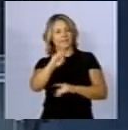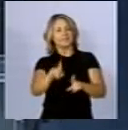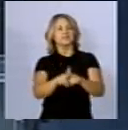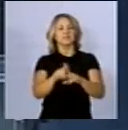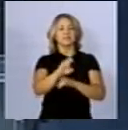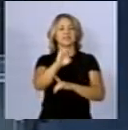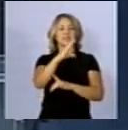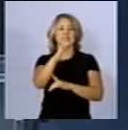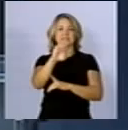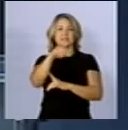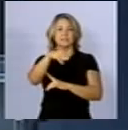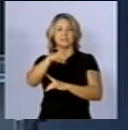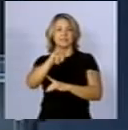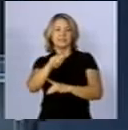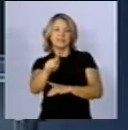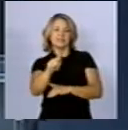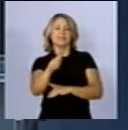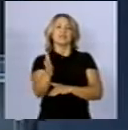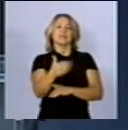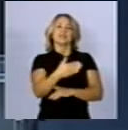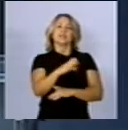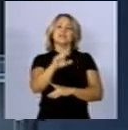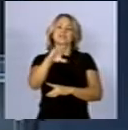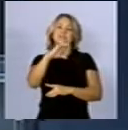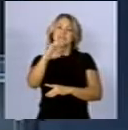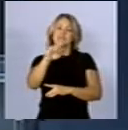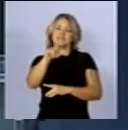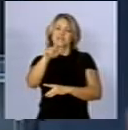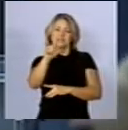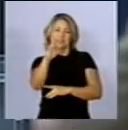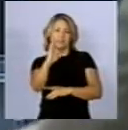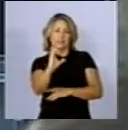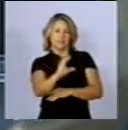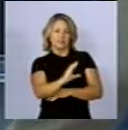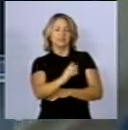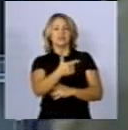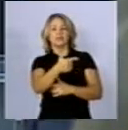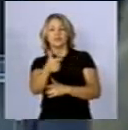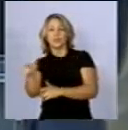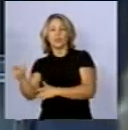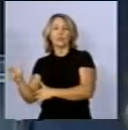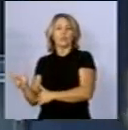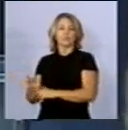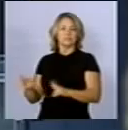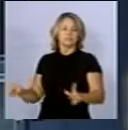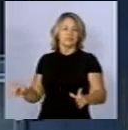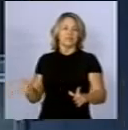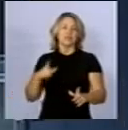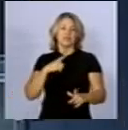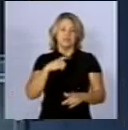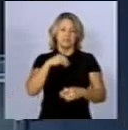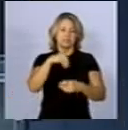CELG, State Grid e aí por diante. Nós temos eh nessa